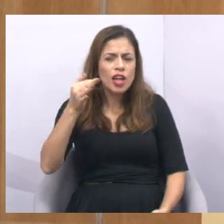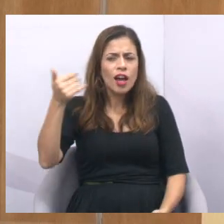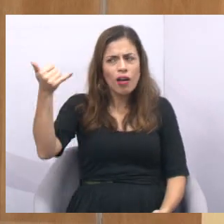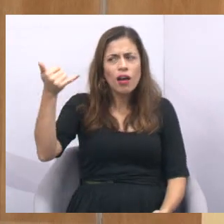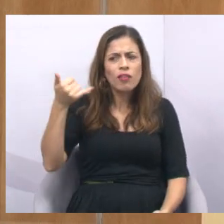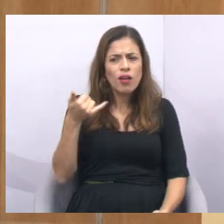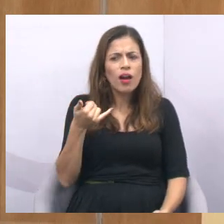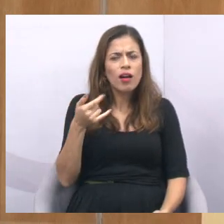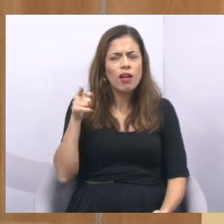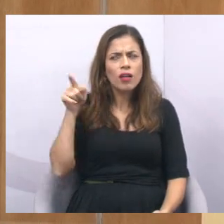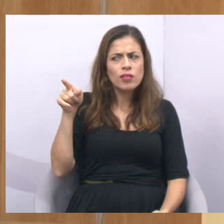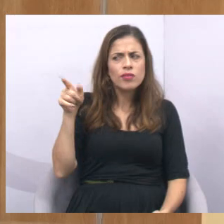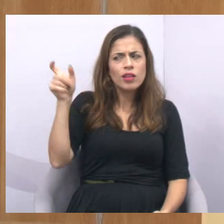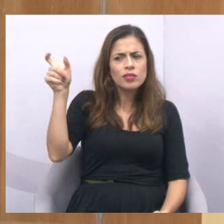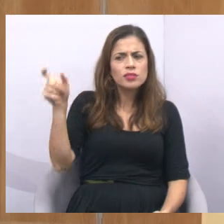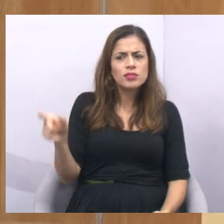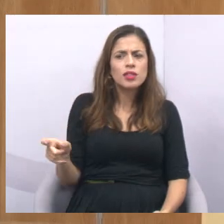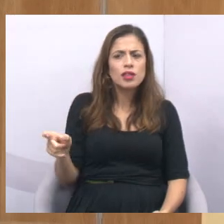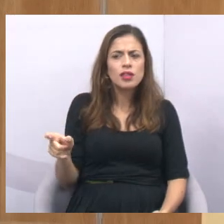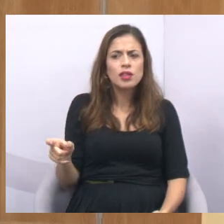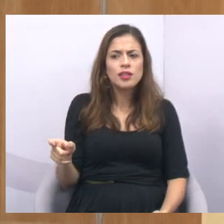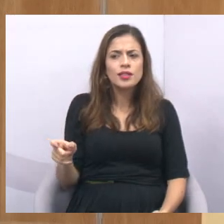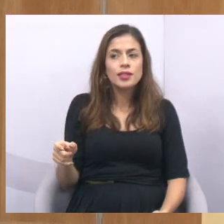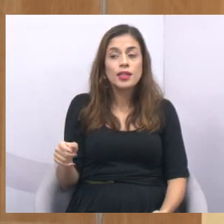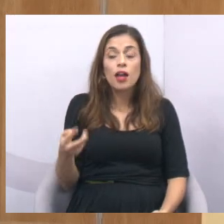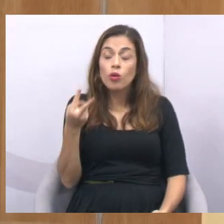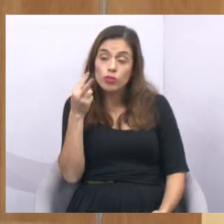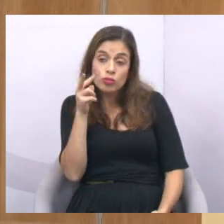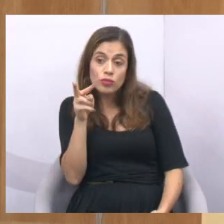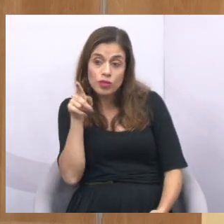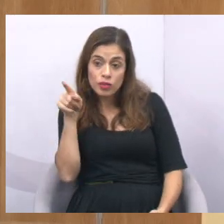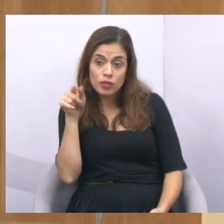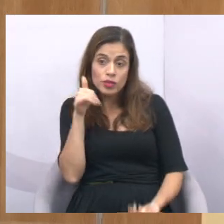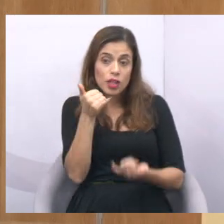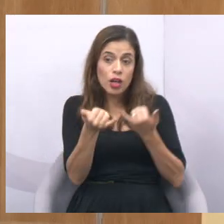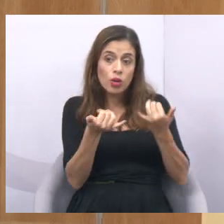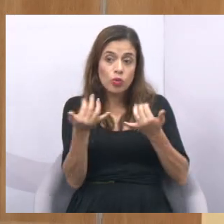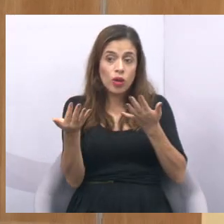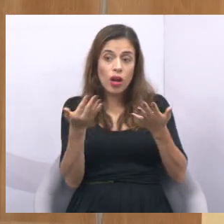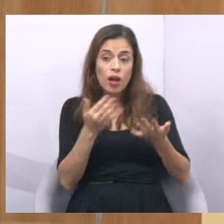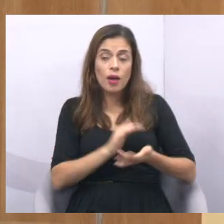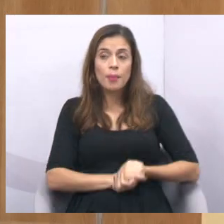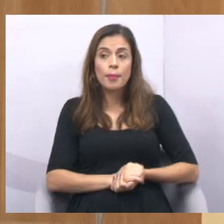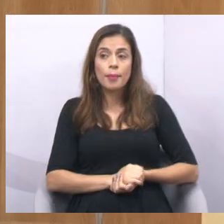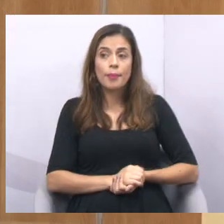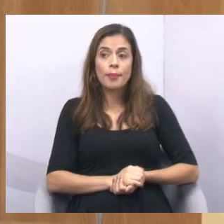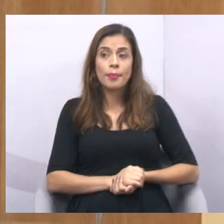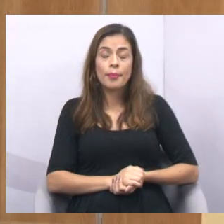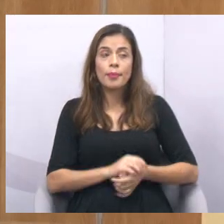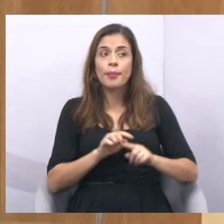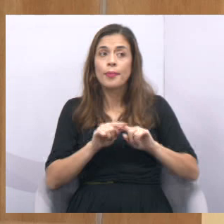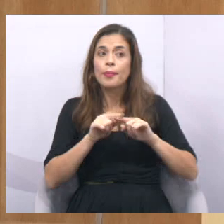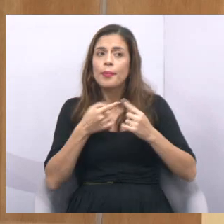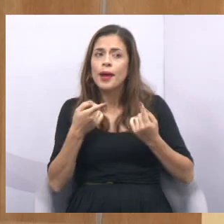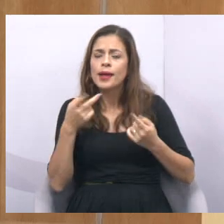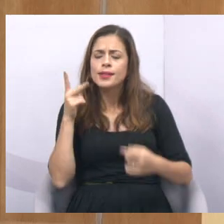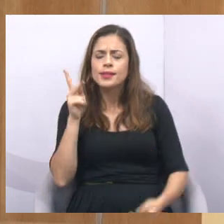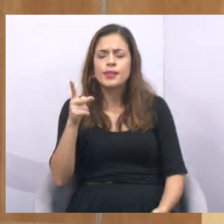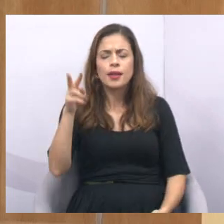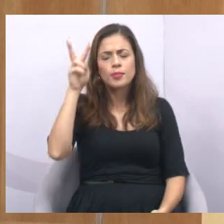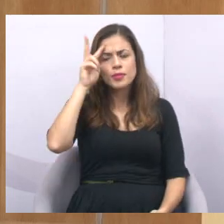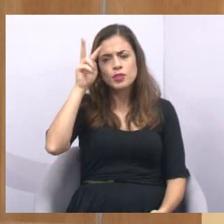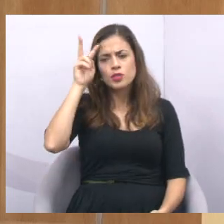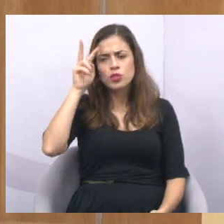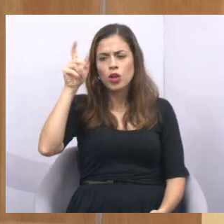você. Escutava, não tive o privilégio de vê-lo jogar, mas eram sempre histórias de uma